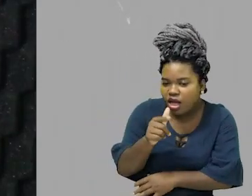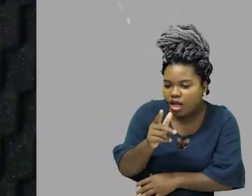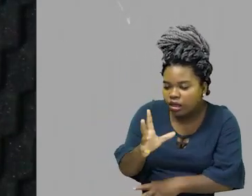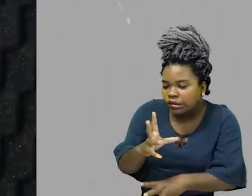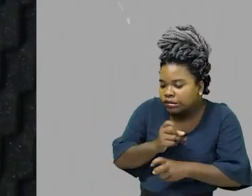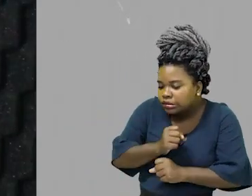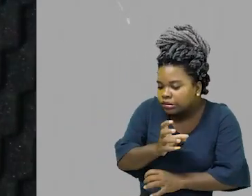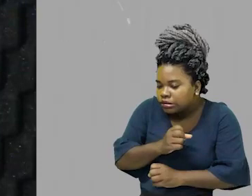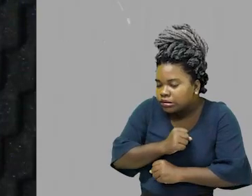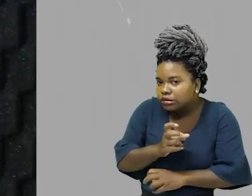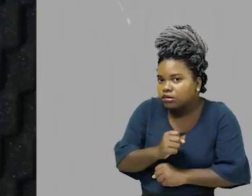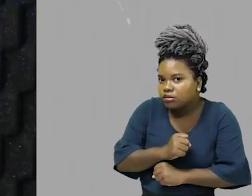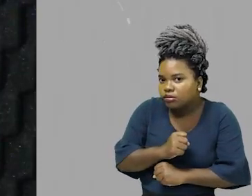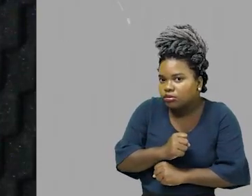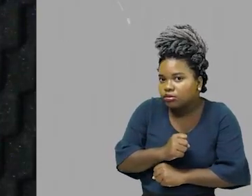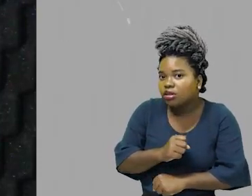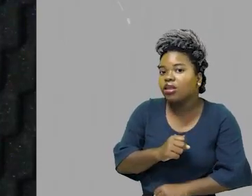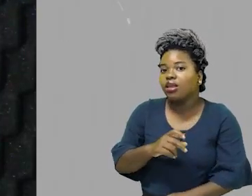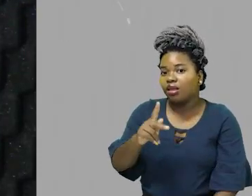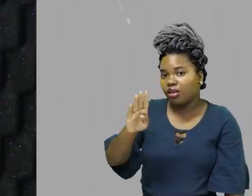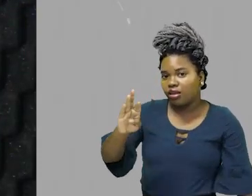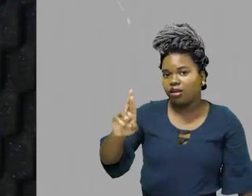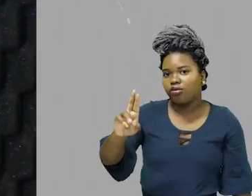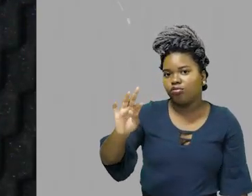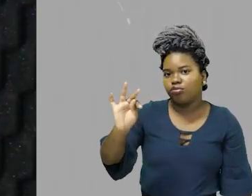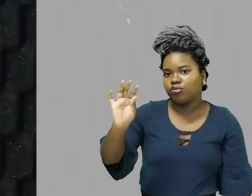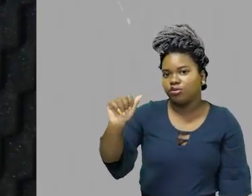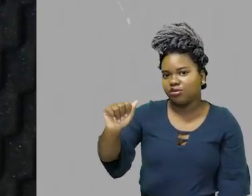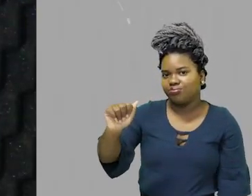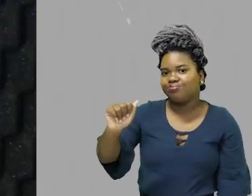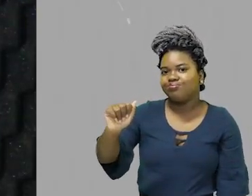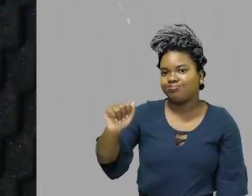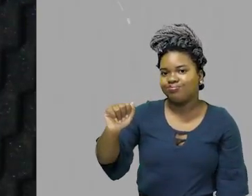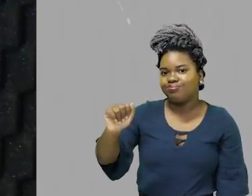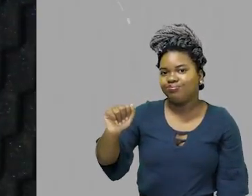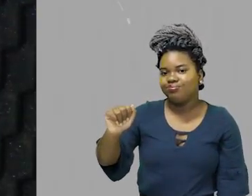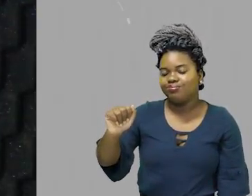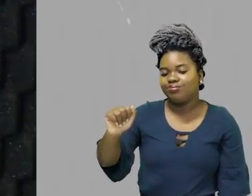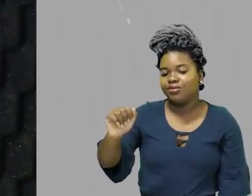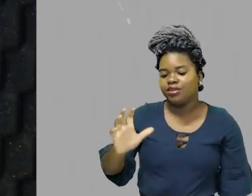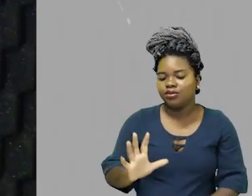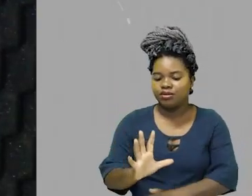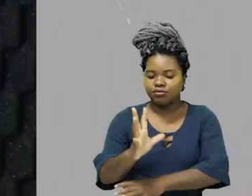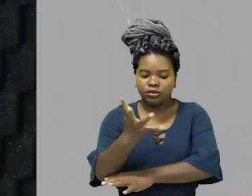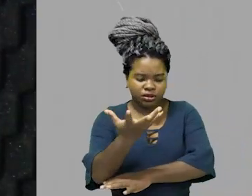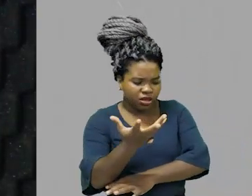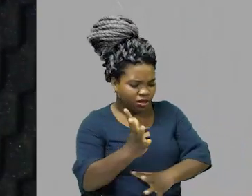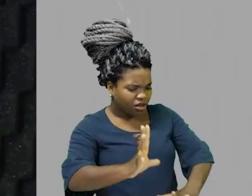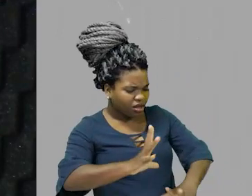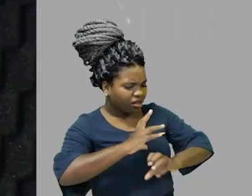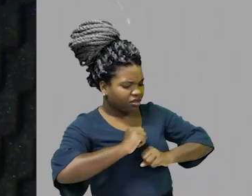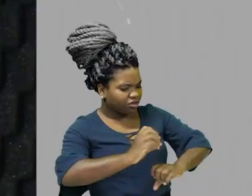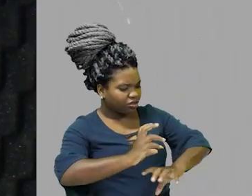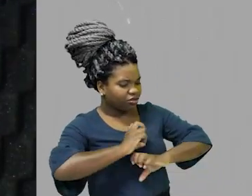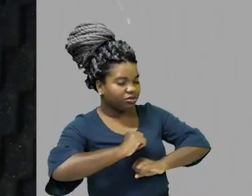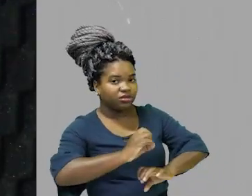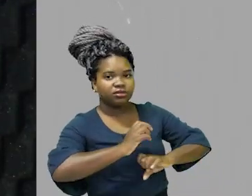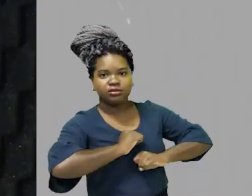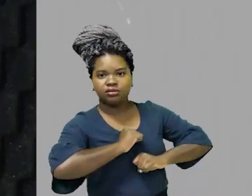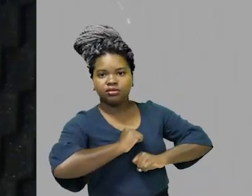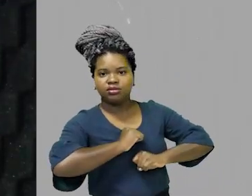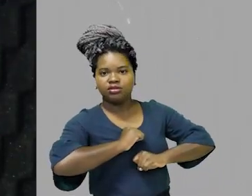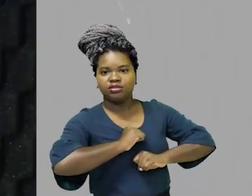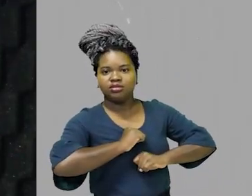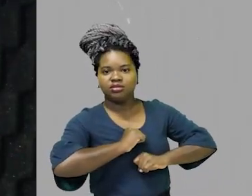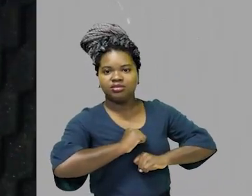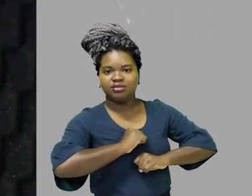solo? Isso é a seiva bruta. E quando a planta ela faz a fotossíntese, que ela vai transportar